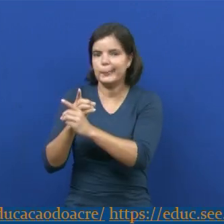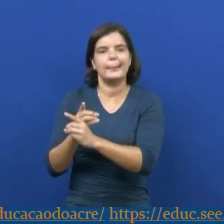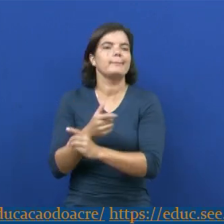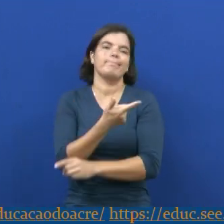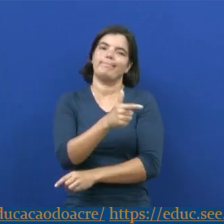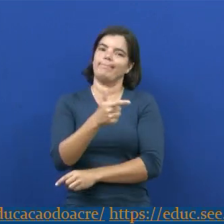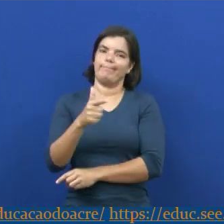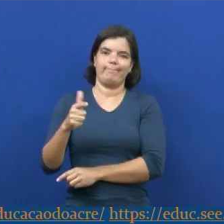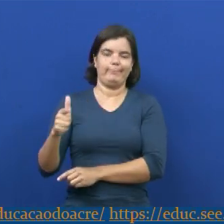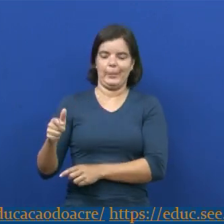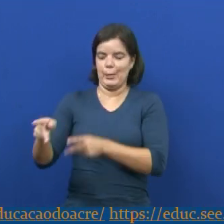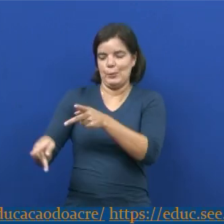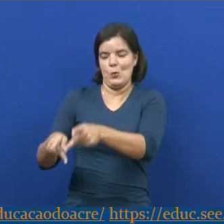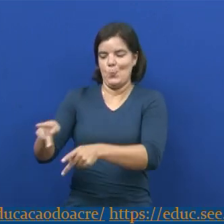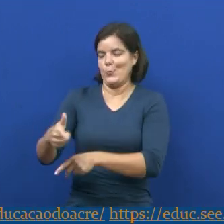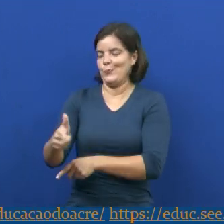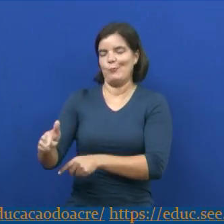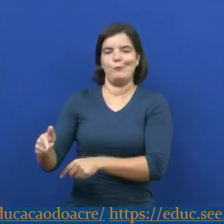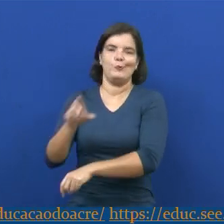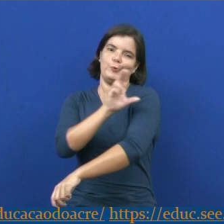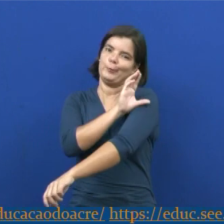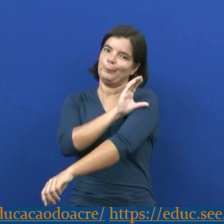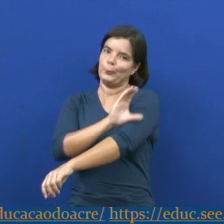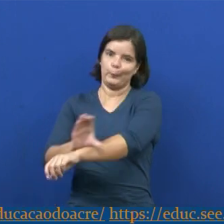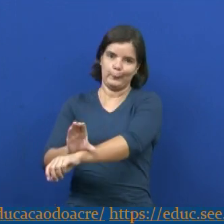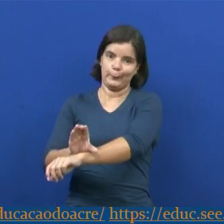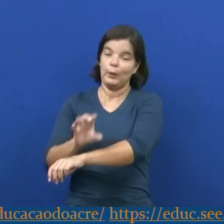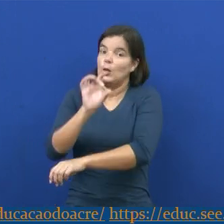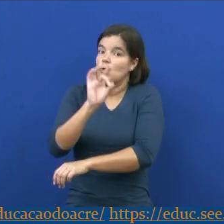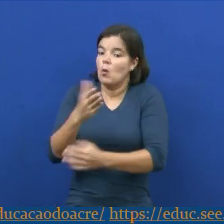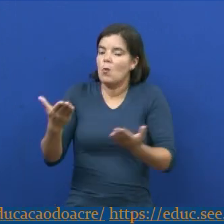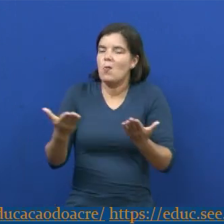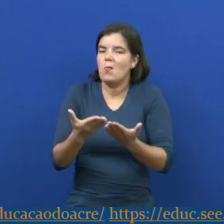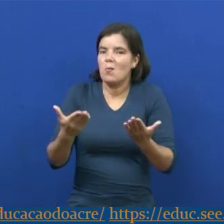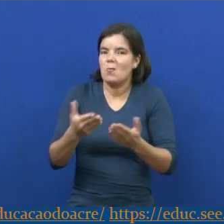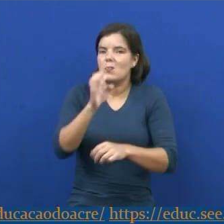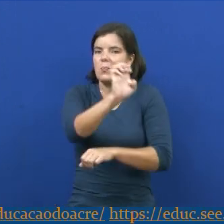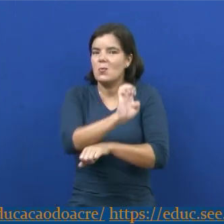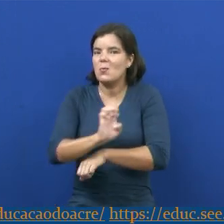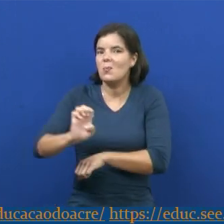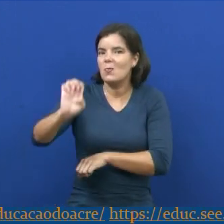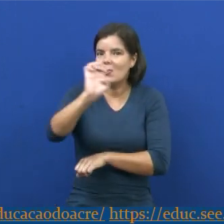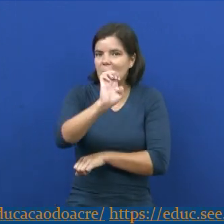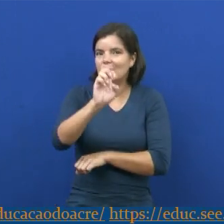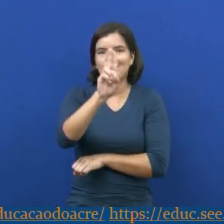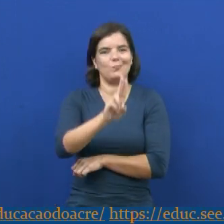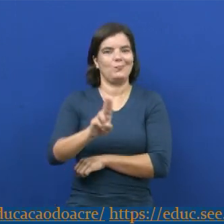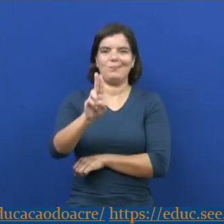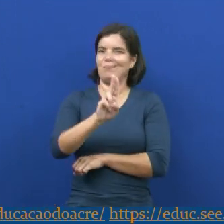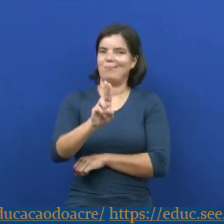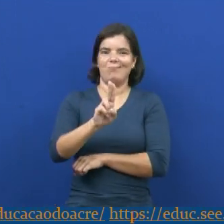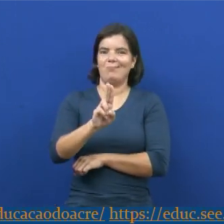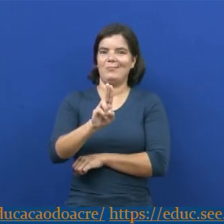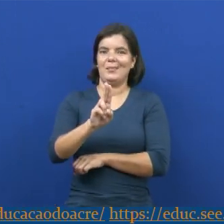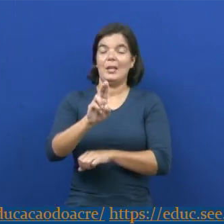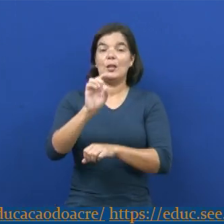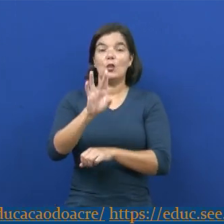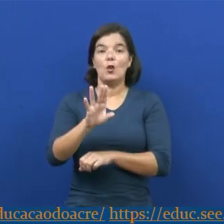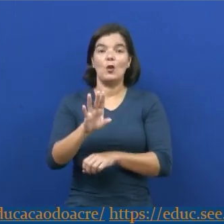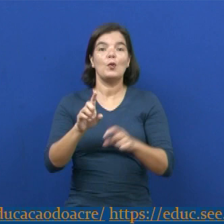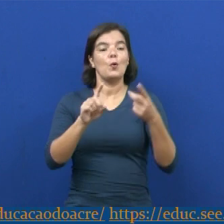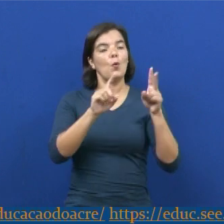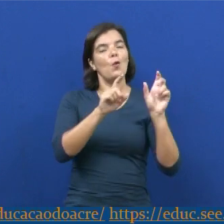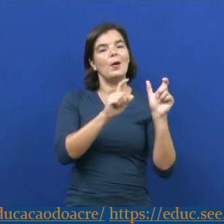tá? Esses povos não tinham cultura. Só que hoje o eurocentrismo não é utilizado, nós utilizamos o